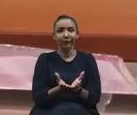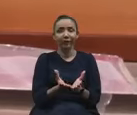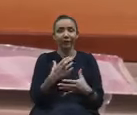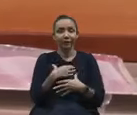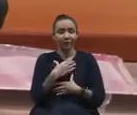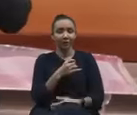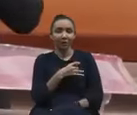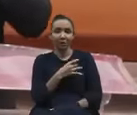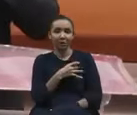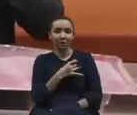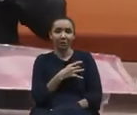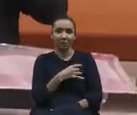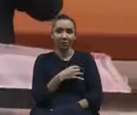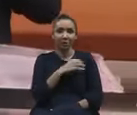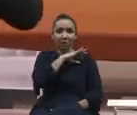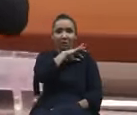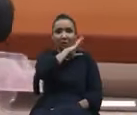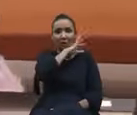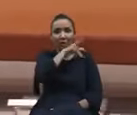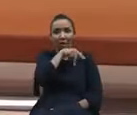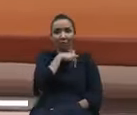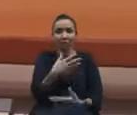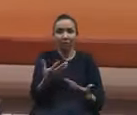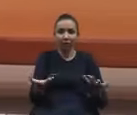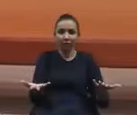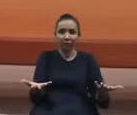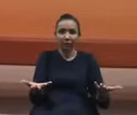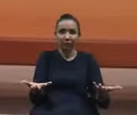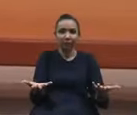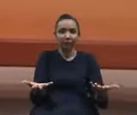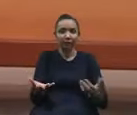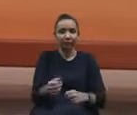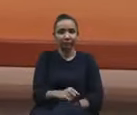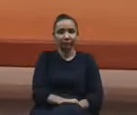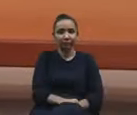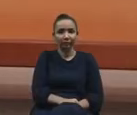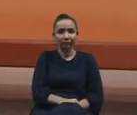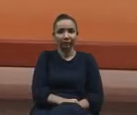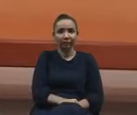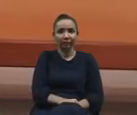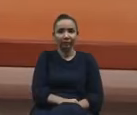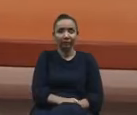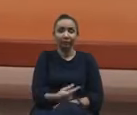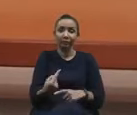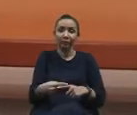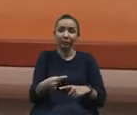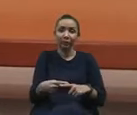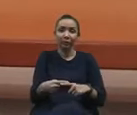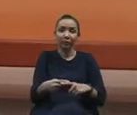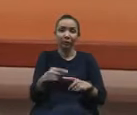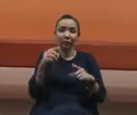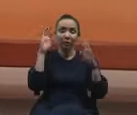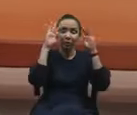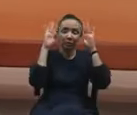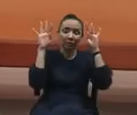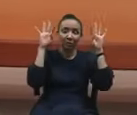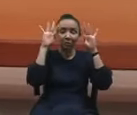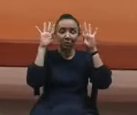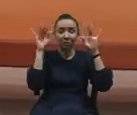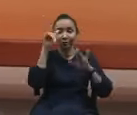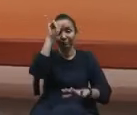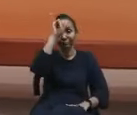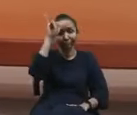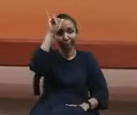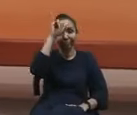Sobrenatural são sonhos da produção do próprio corpo do subconsciente agora uma coisa quem vive no Sobrenatural eu